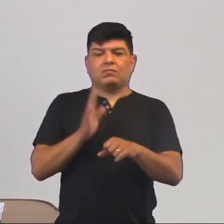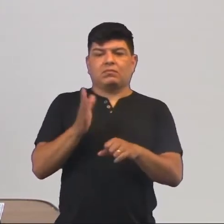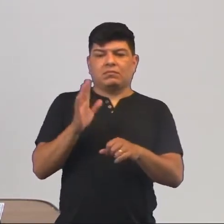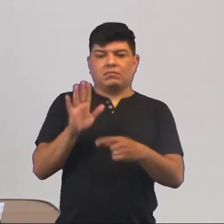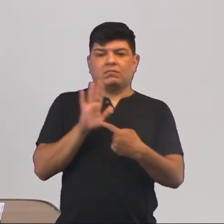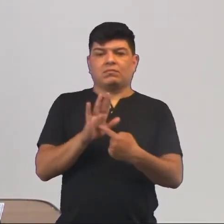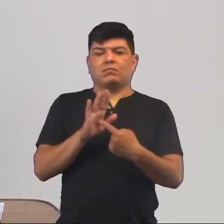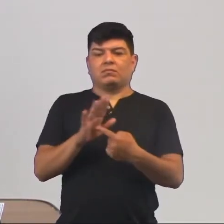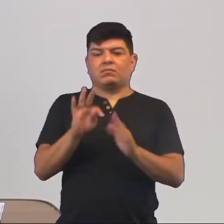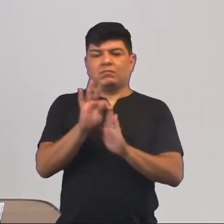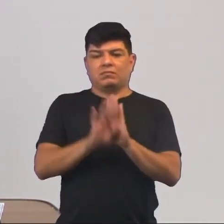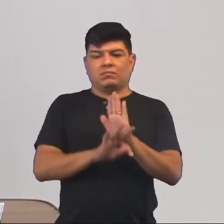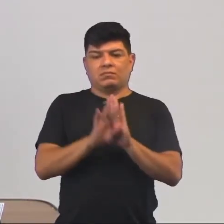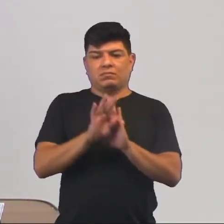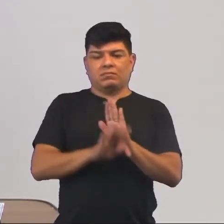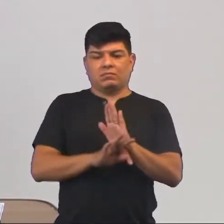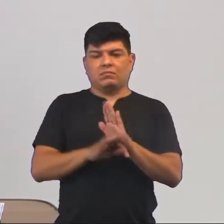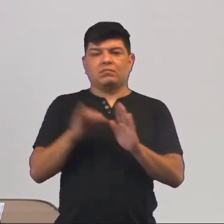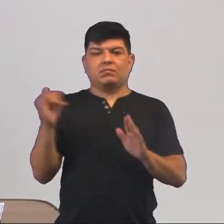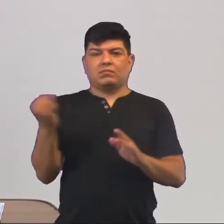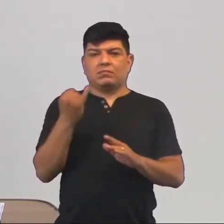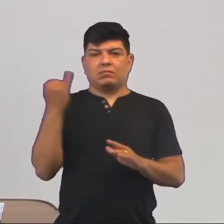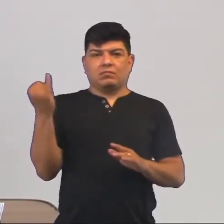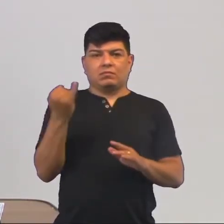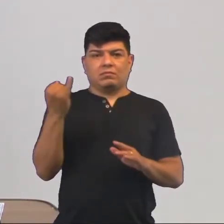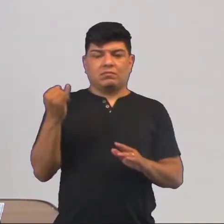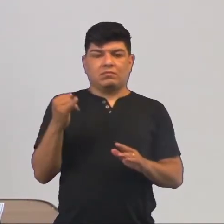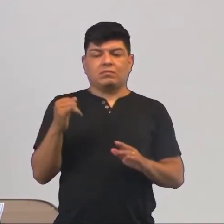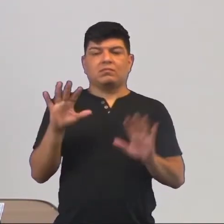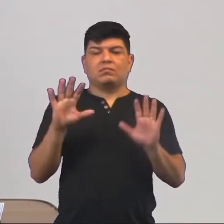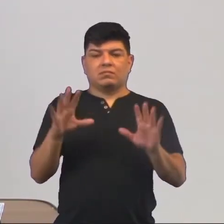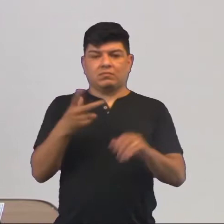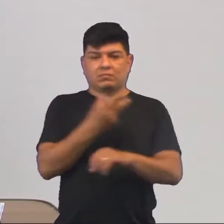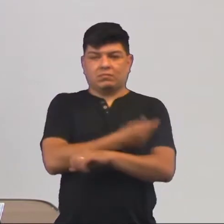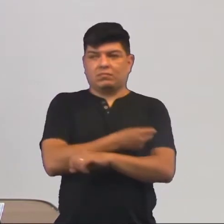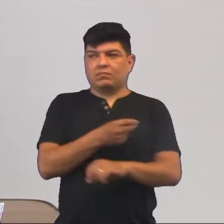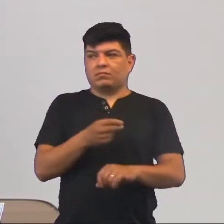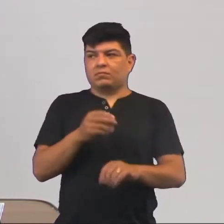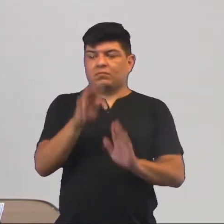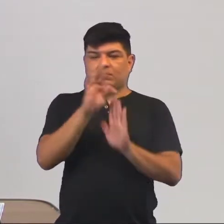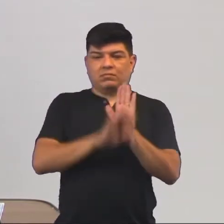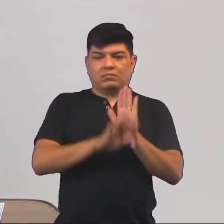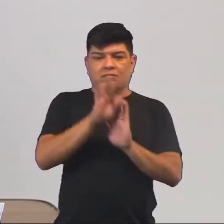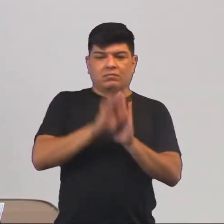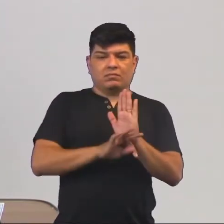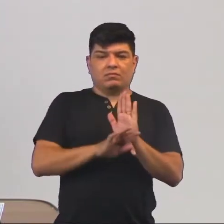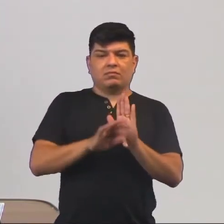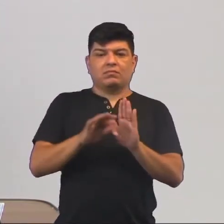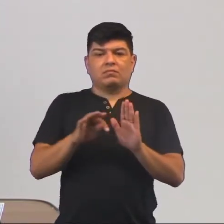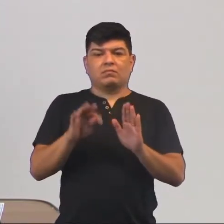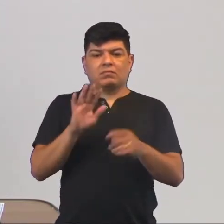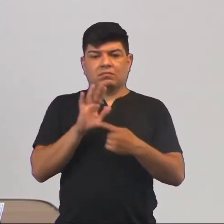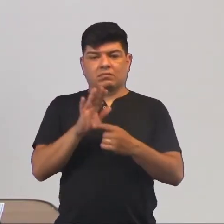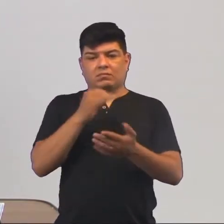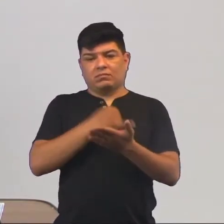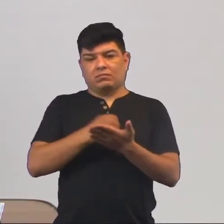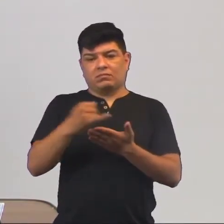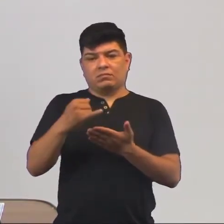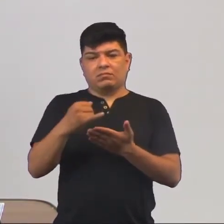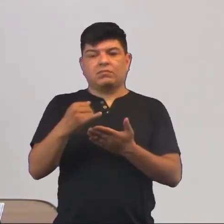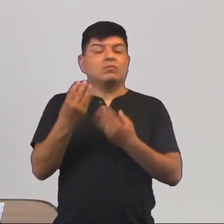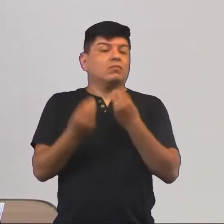foram até citadas aí no texto. Então, essa é a importância da vacina. Nós acabamos de ler um texto expositivo onde expõe a